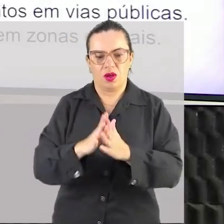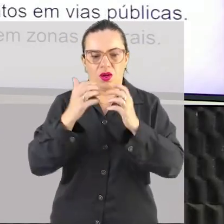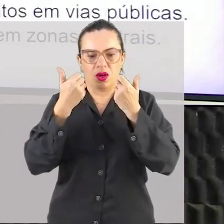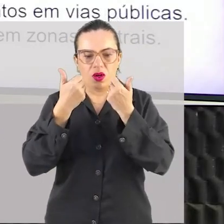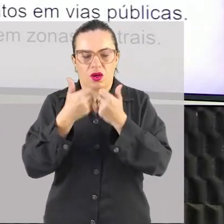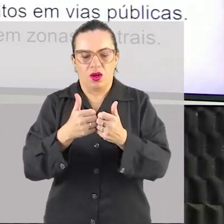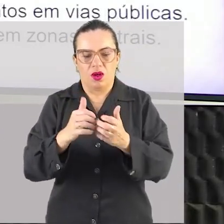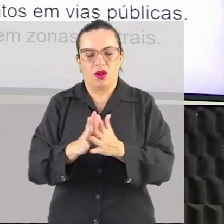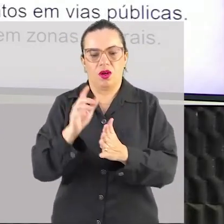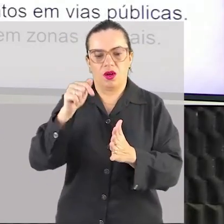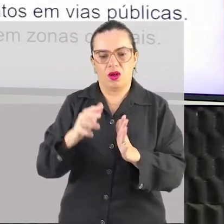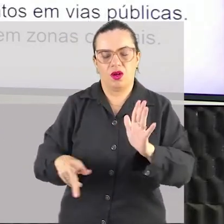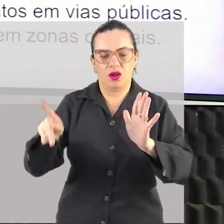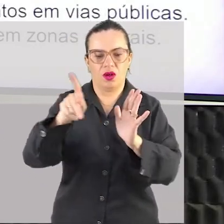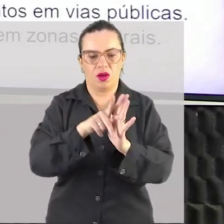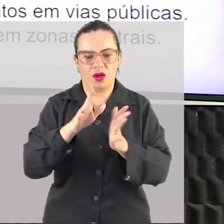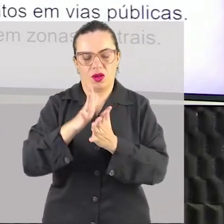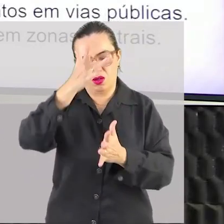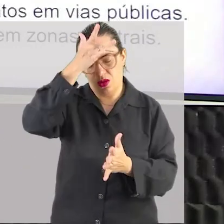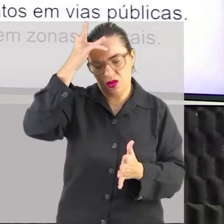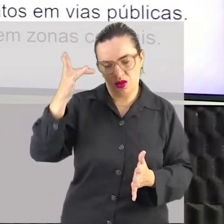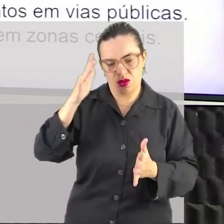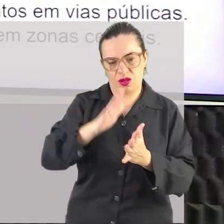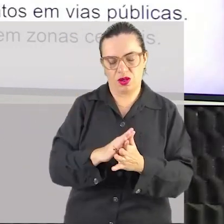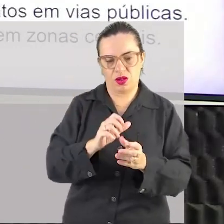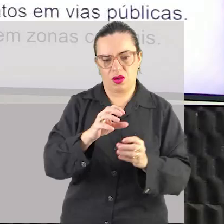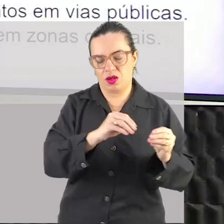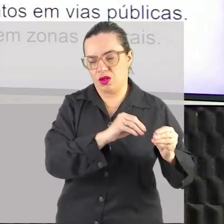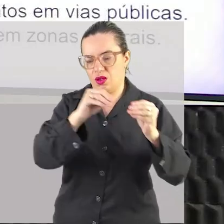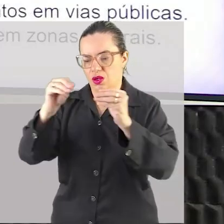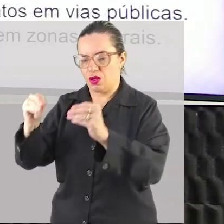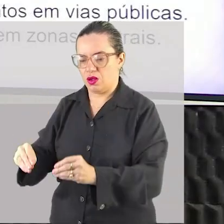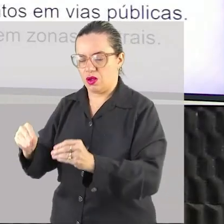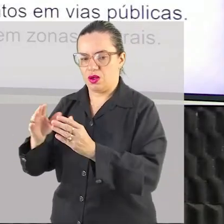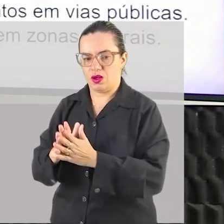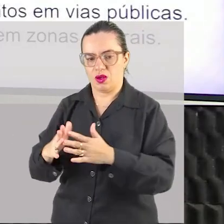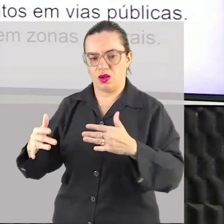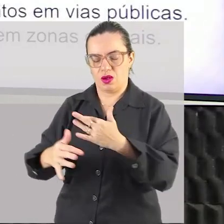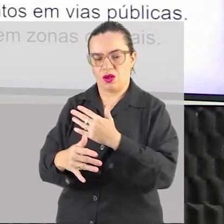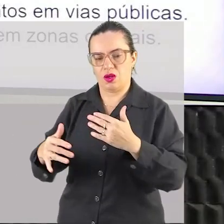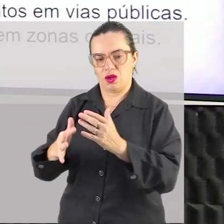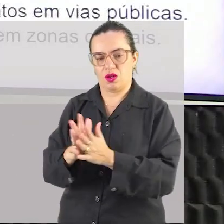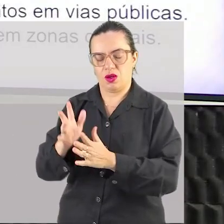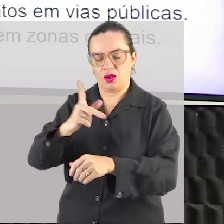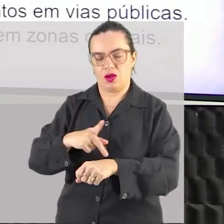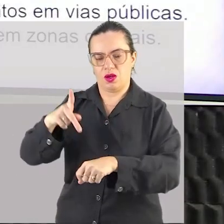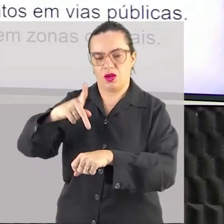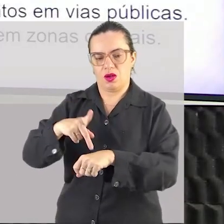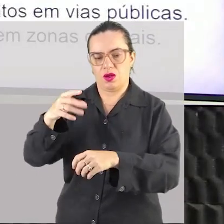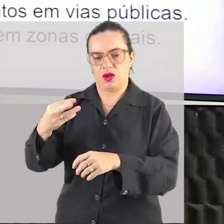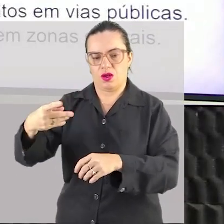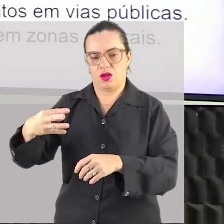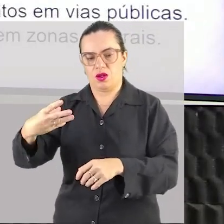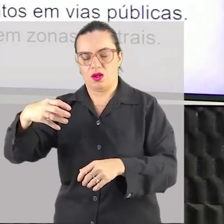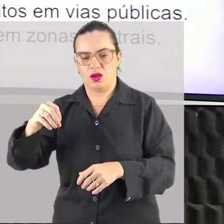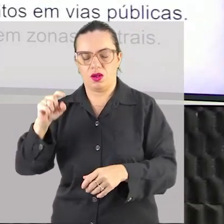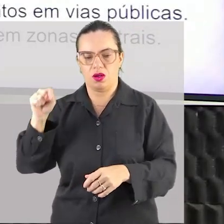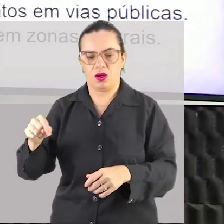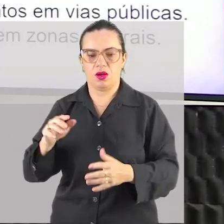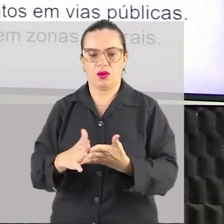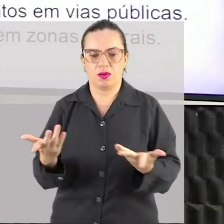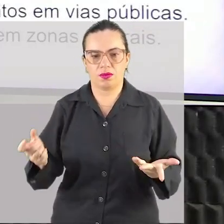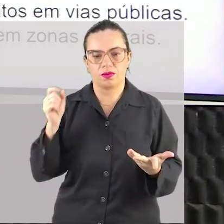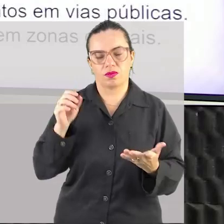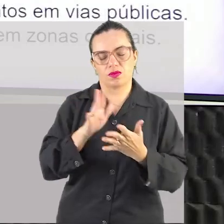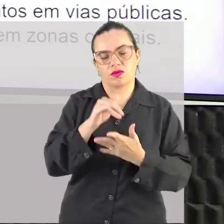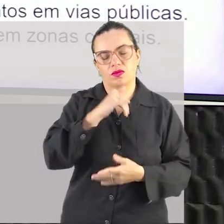própria para levar as pessoas deste bairro para o Centro para Praça Deodoro por exemplo que é o nosso centro eh da